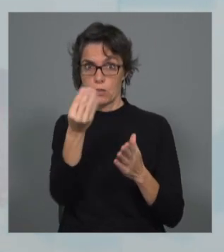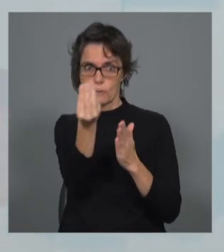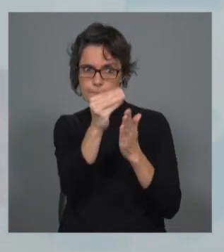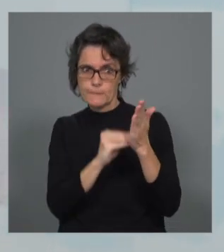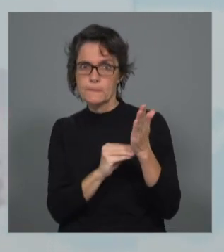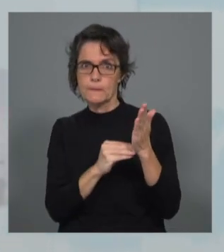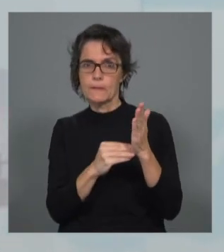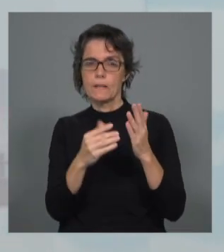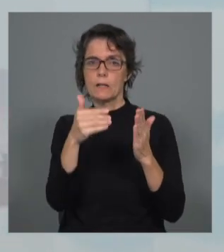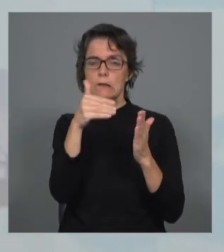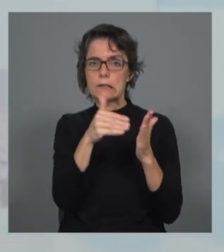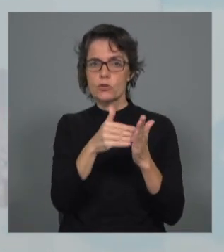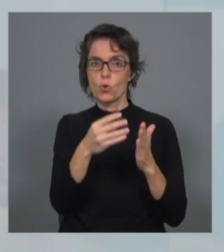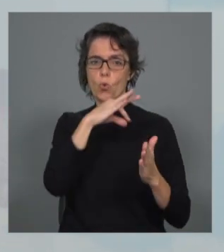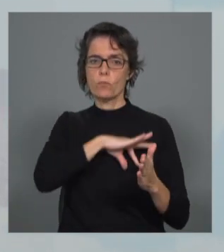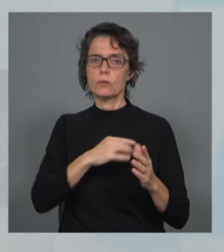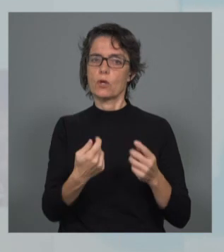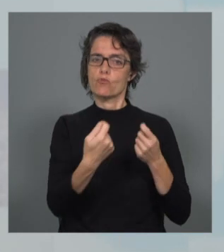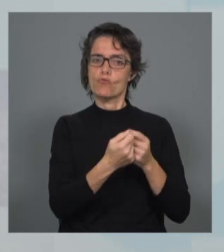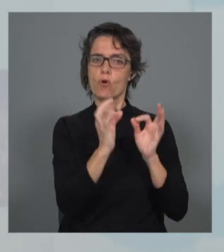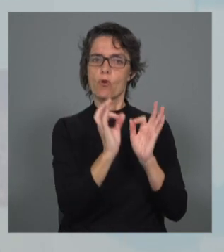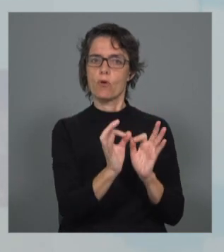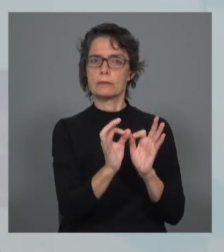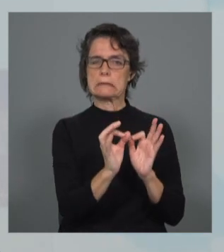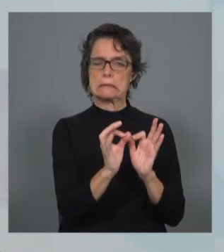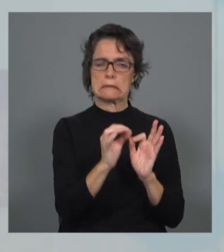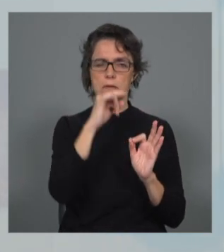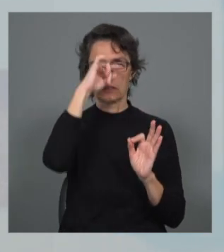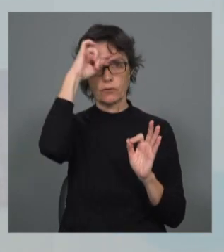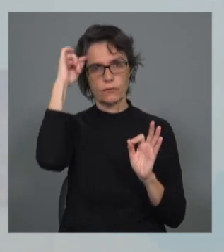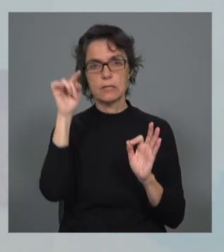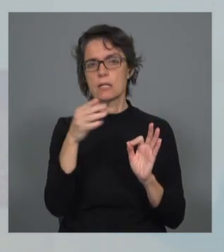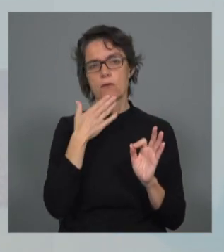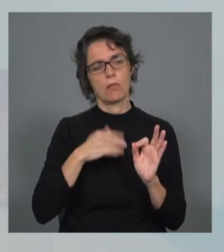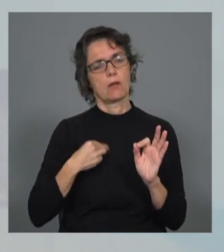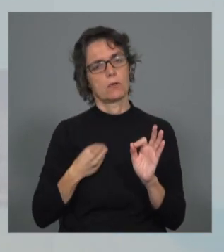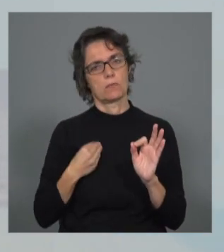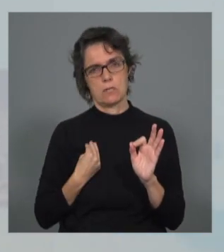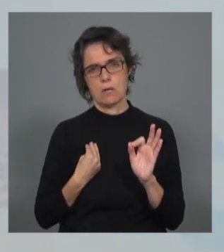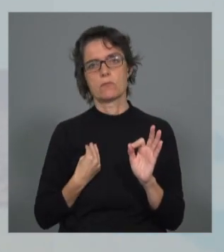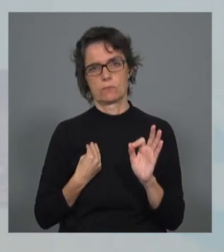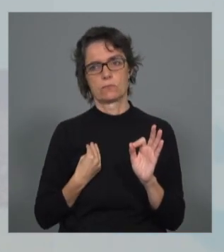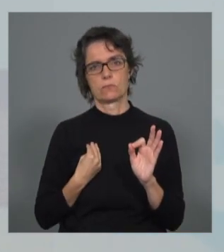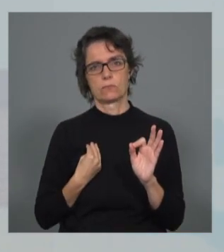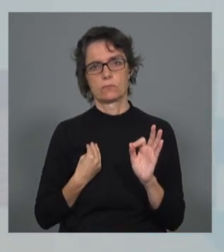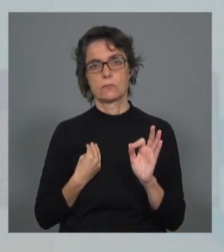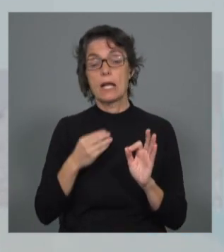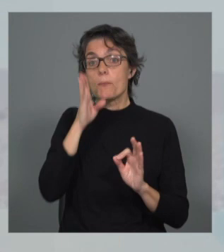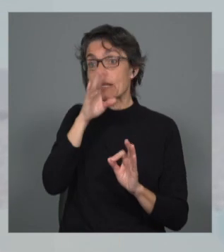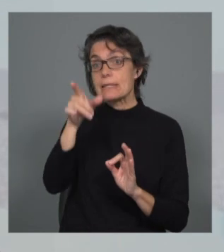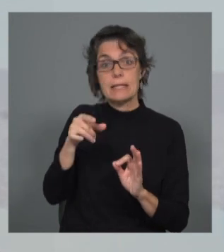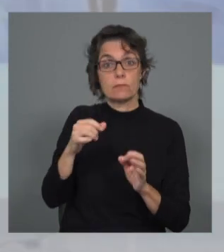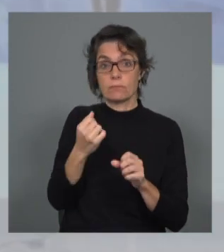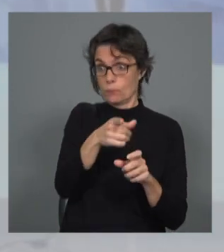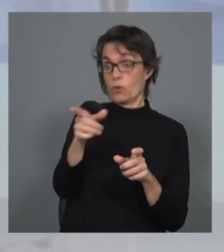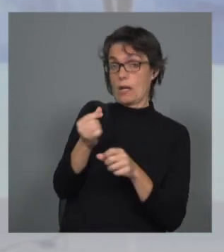remunerados devidamente, conforme o João Palmeira acabou de dizer, e isso é uma preocupação grande que as empresas têm. E sem esses colaboradores é